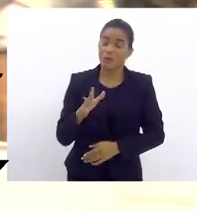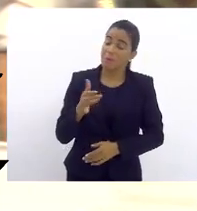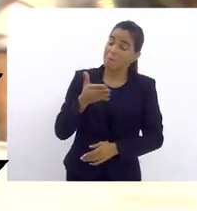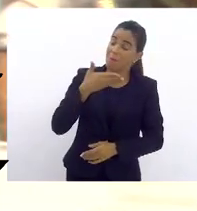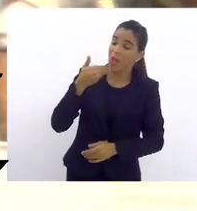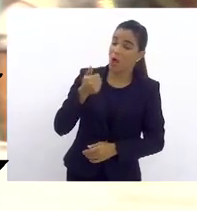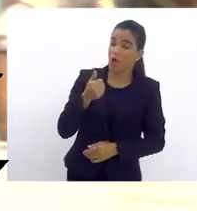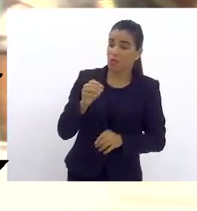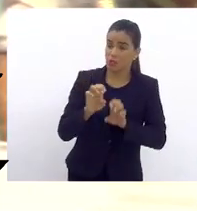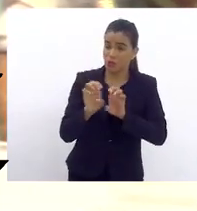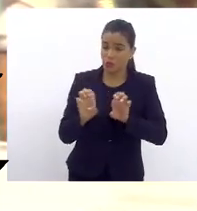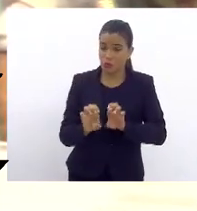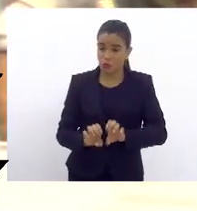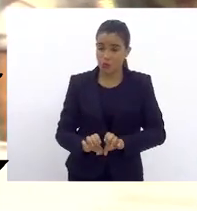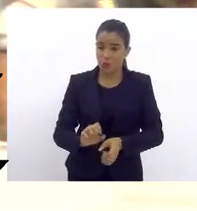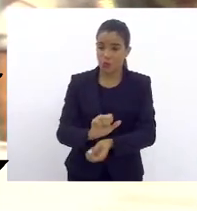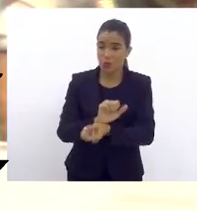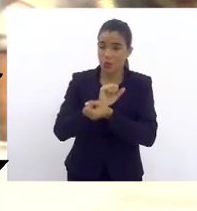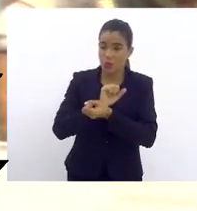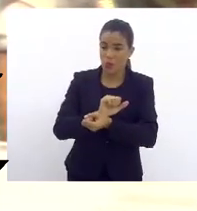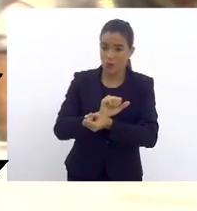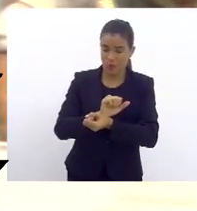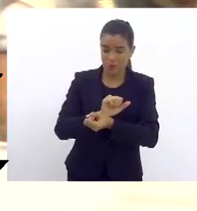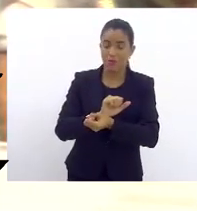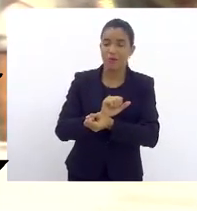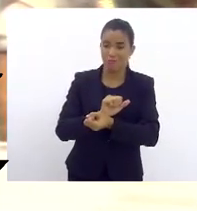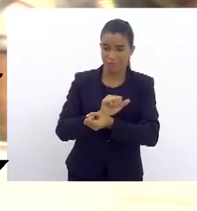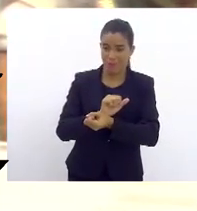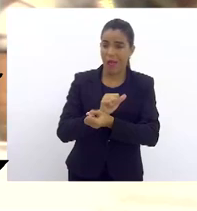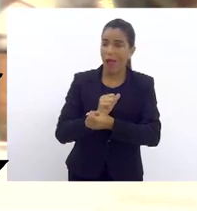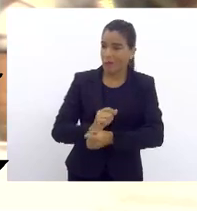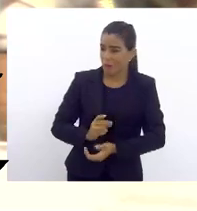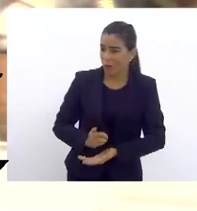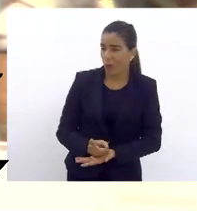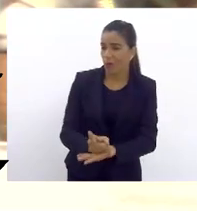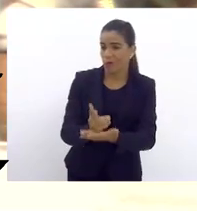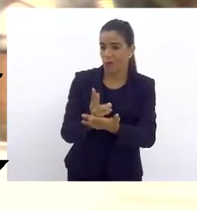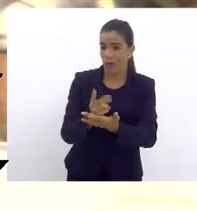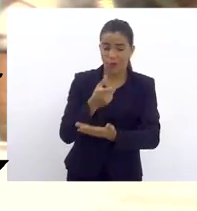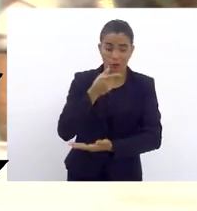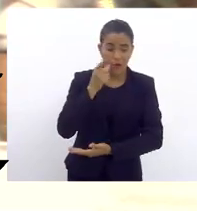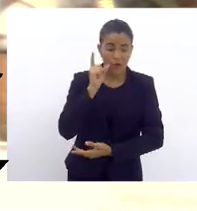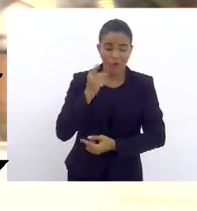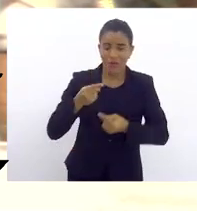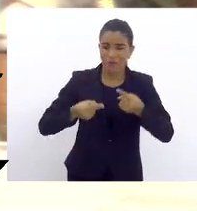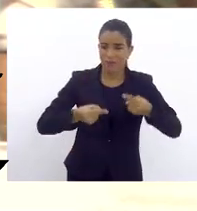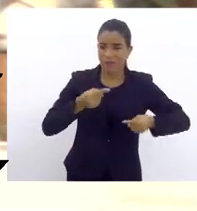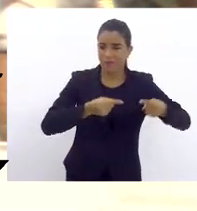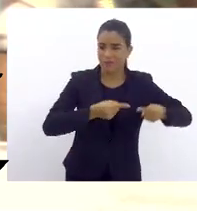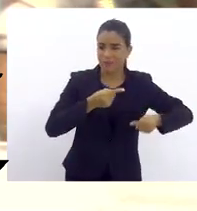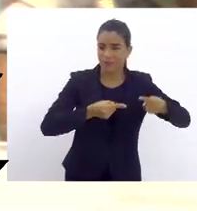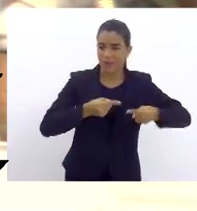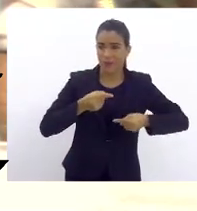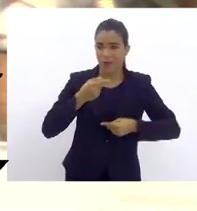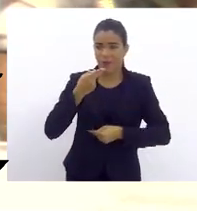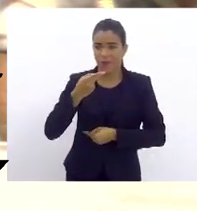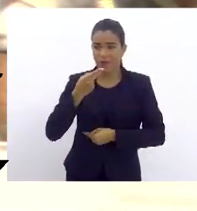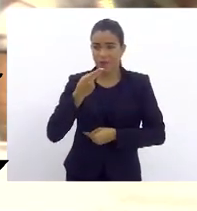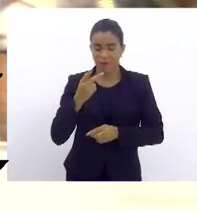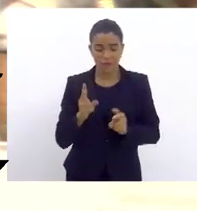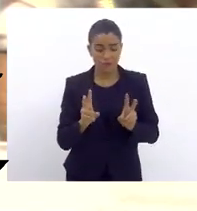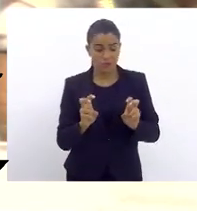de estrutura de escravidão formal ainda está sobre a nossa cabeça ontem mesmo num debate eu falava disso